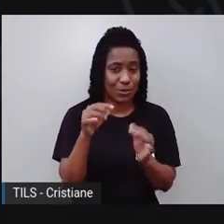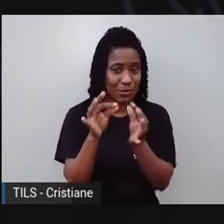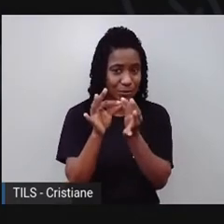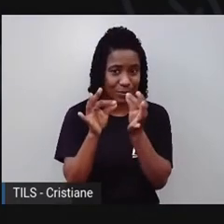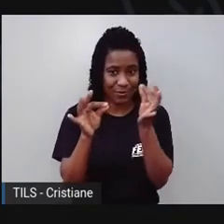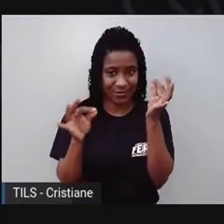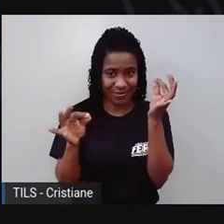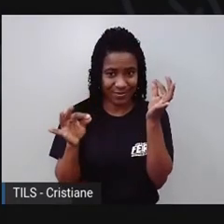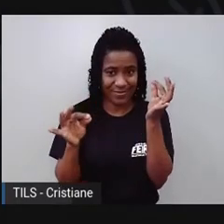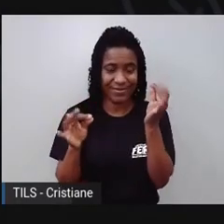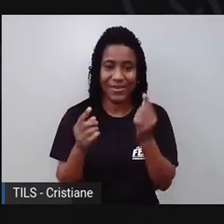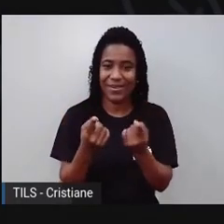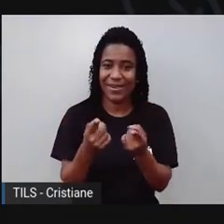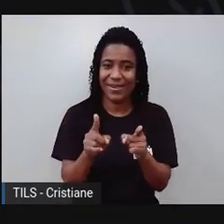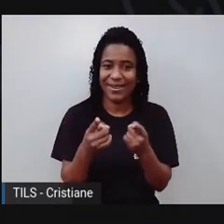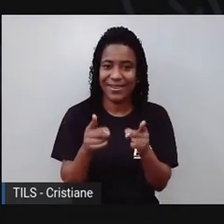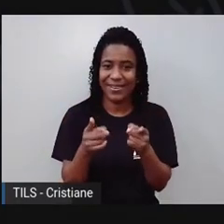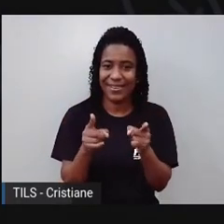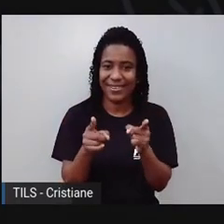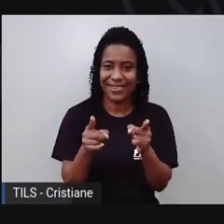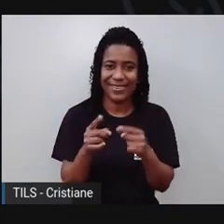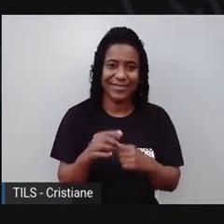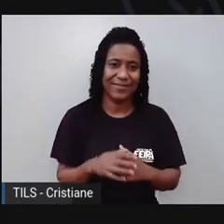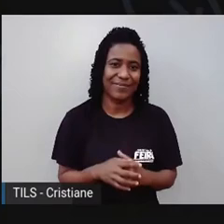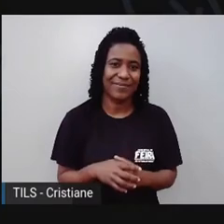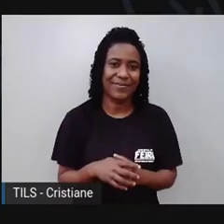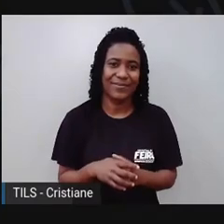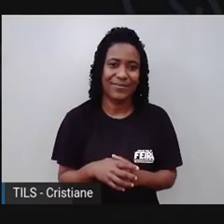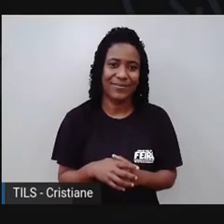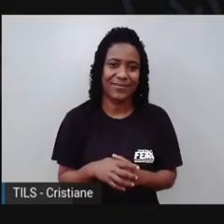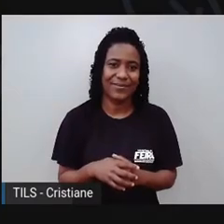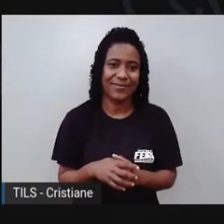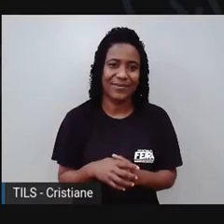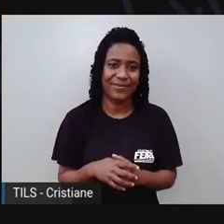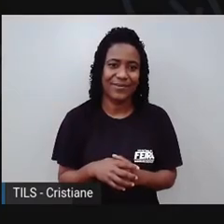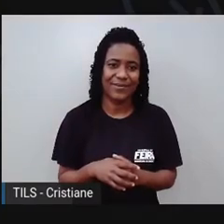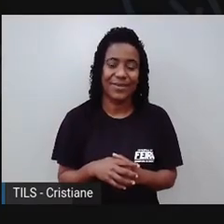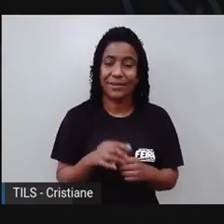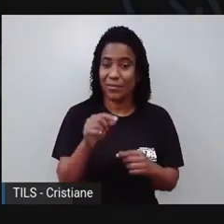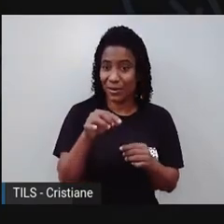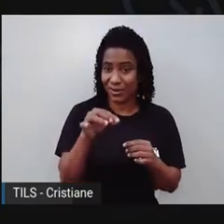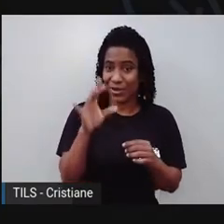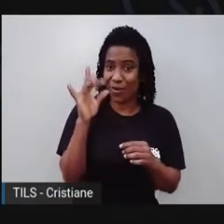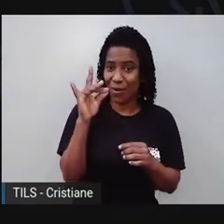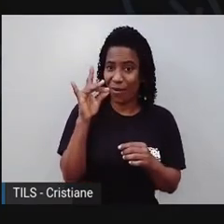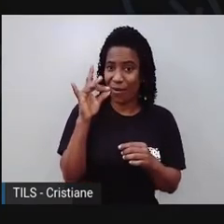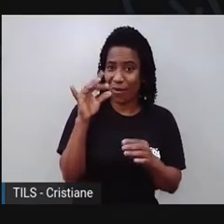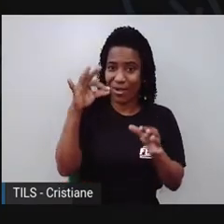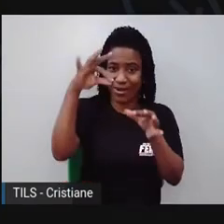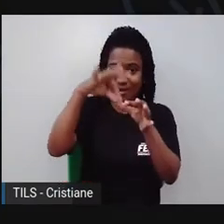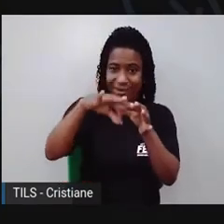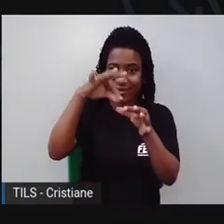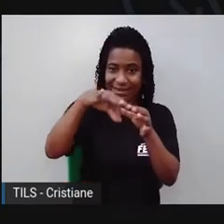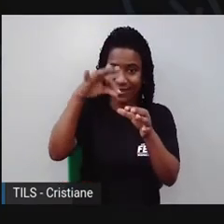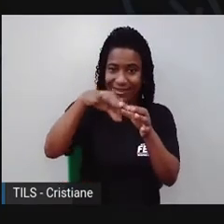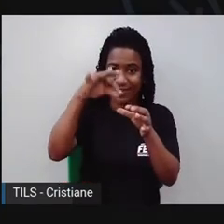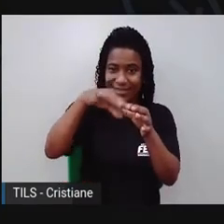churrasco, quebrar aqui, ó. Aí vai passar cola no palito.